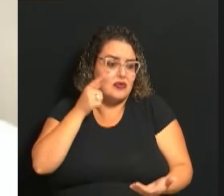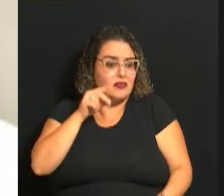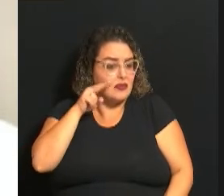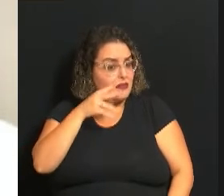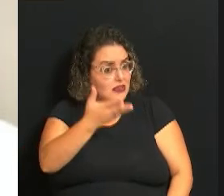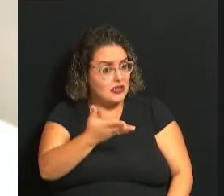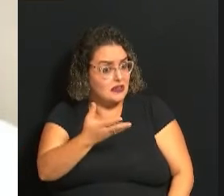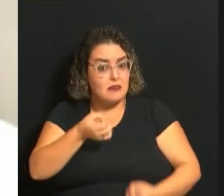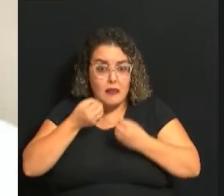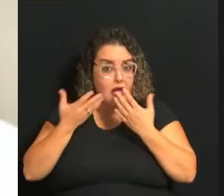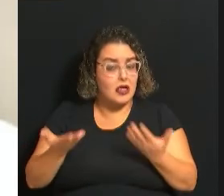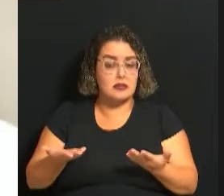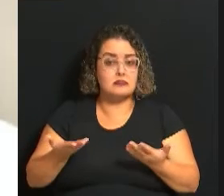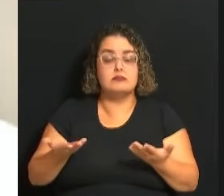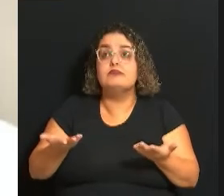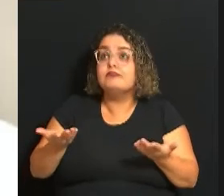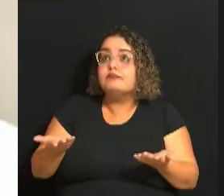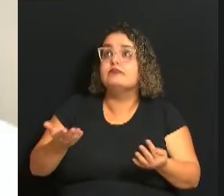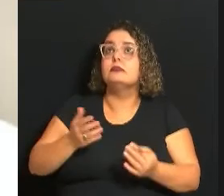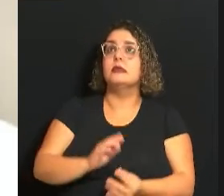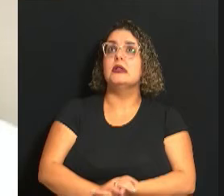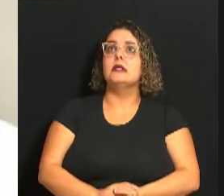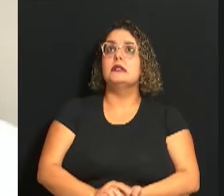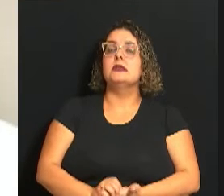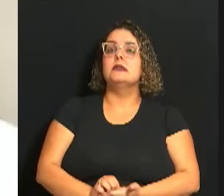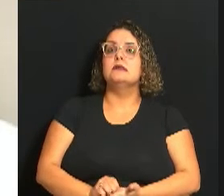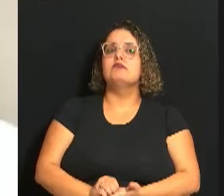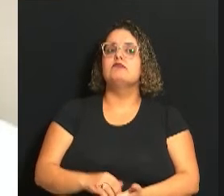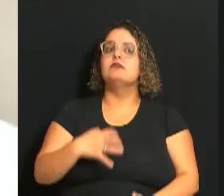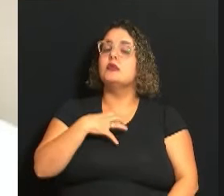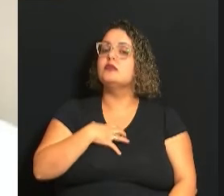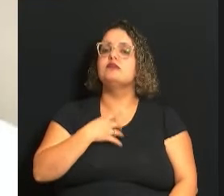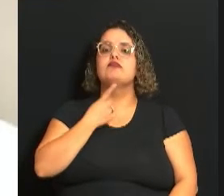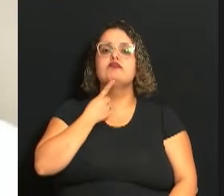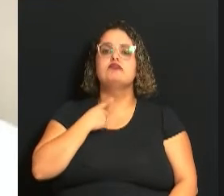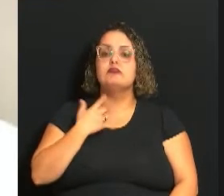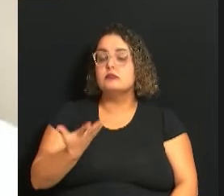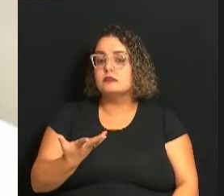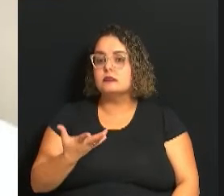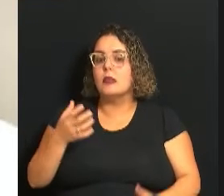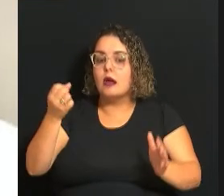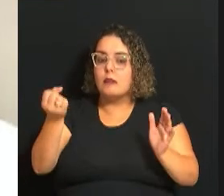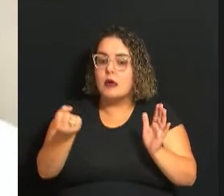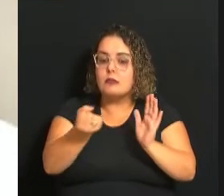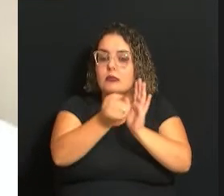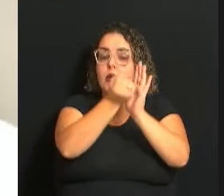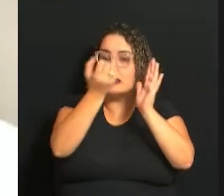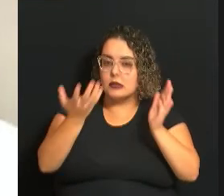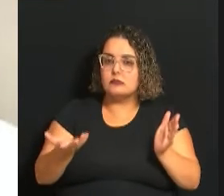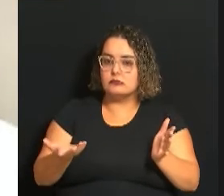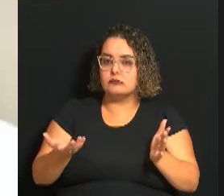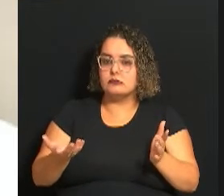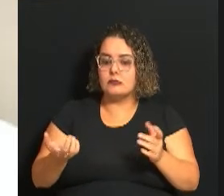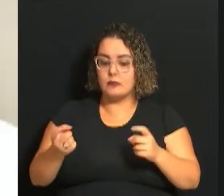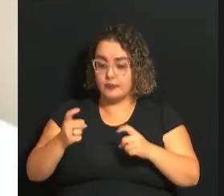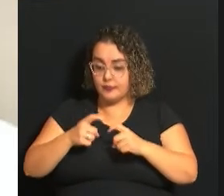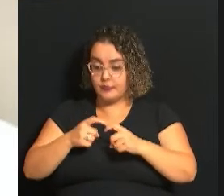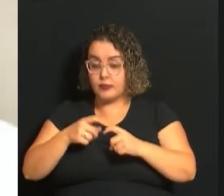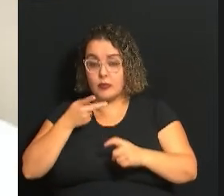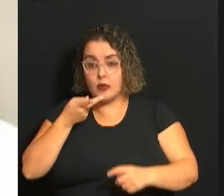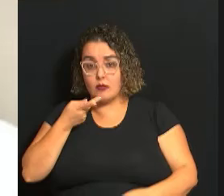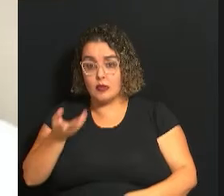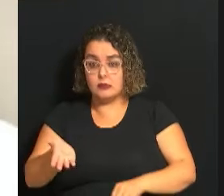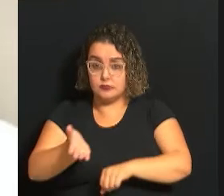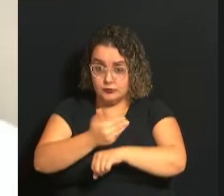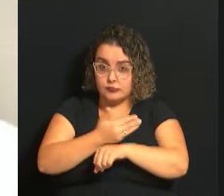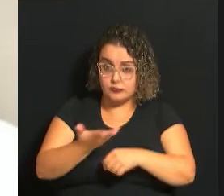Então, eu senti o desejo de deixar um legado. Né? Assim como o médico estava falando aí anteriormente, né, que